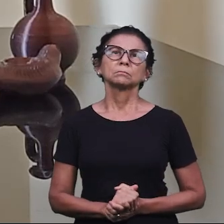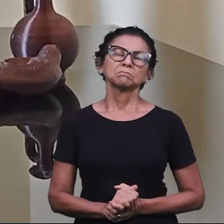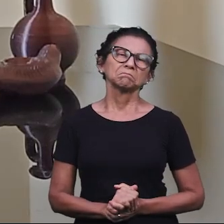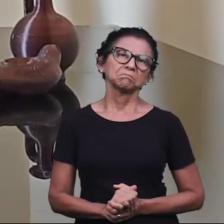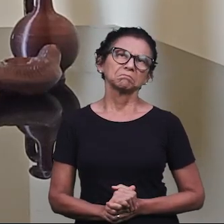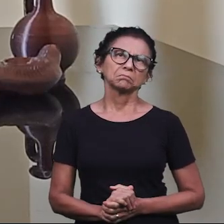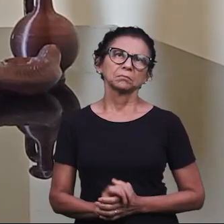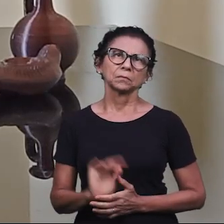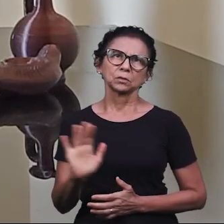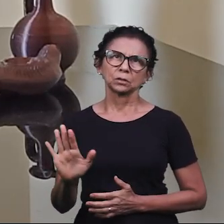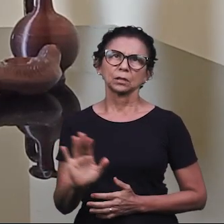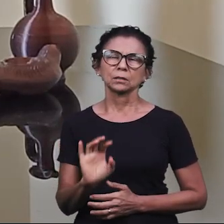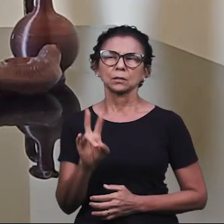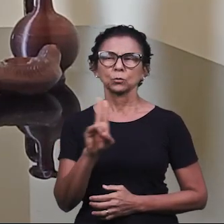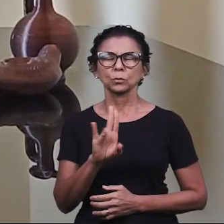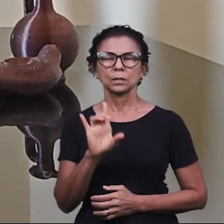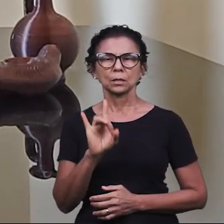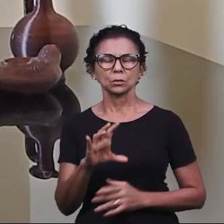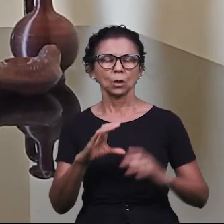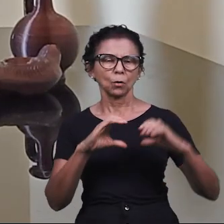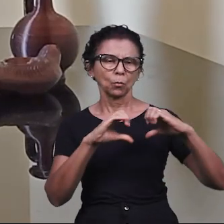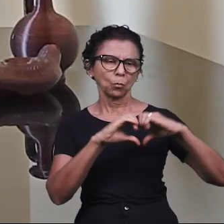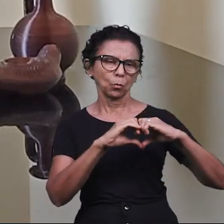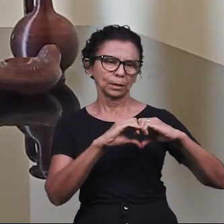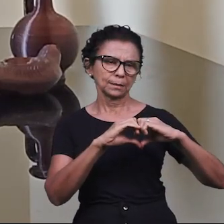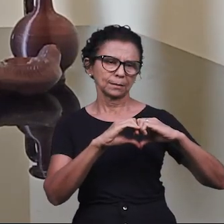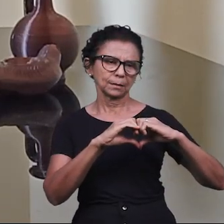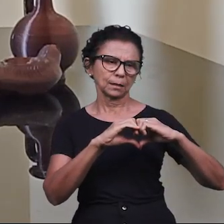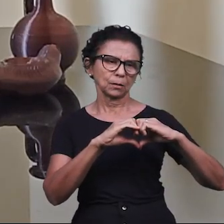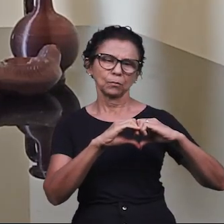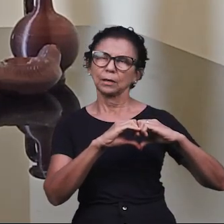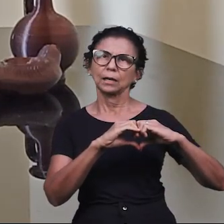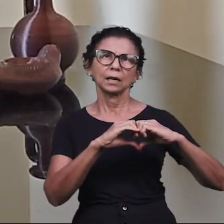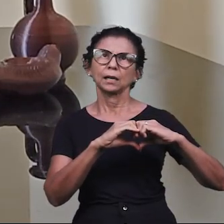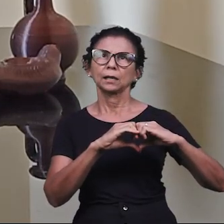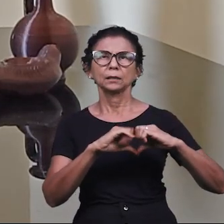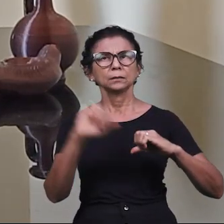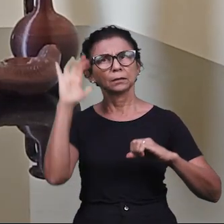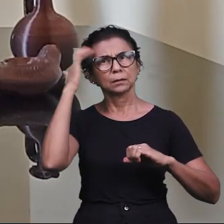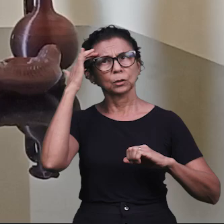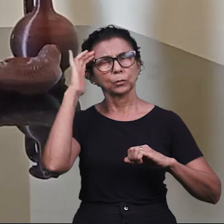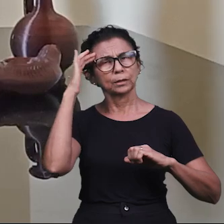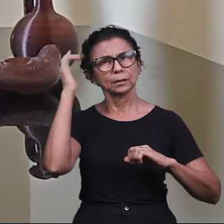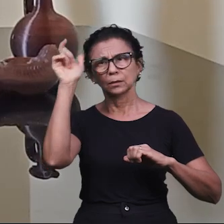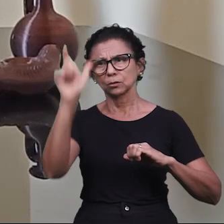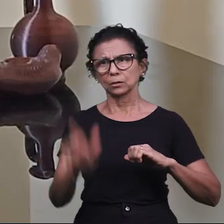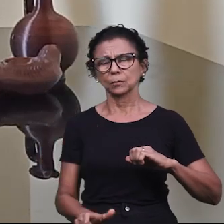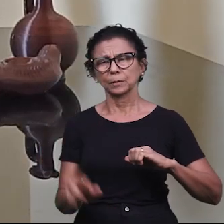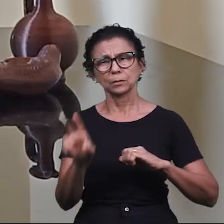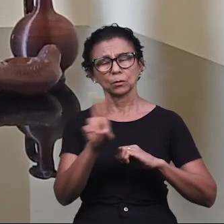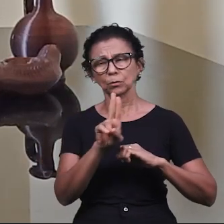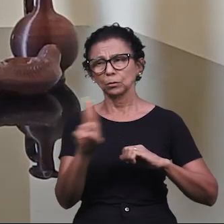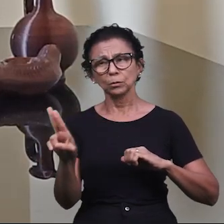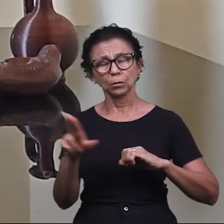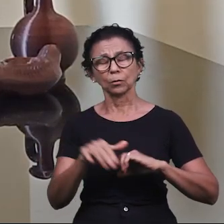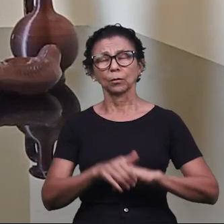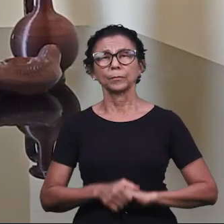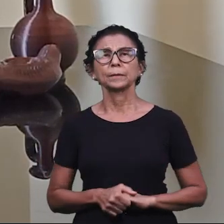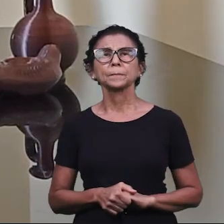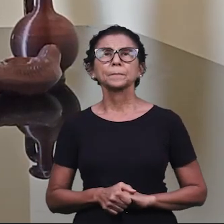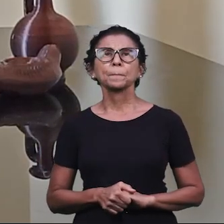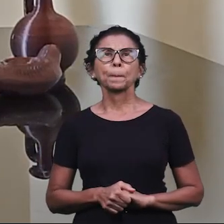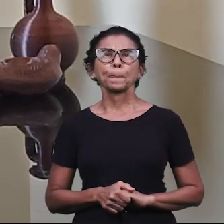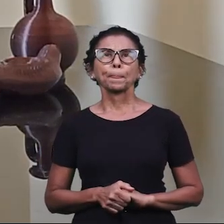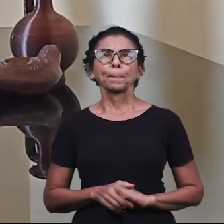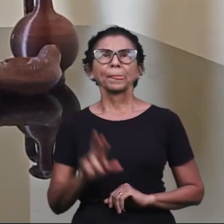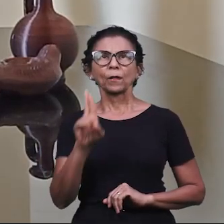vezes a gente utiliza só o coração e o autista não entende que aquele coração era uma pessoa e o nome daquela pessoa. Quando nós